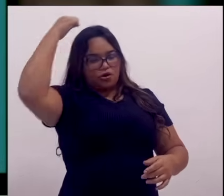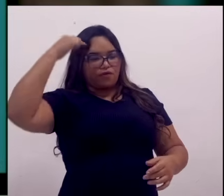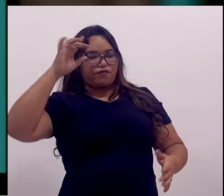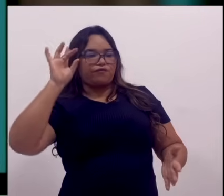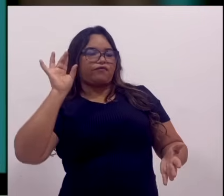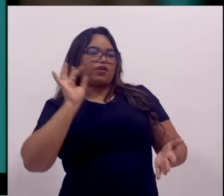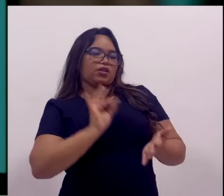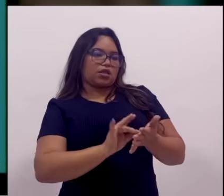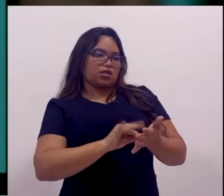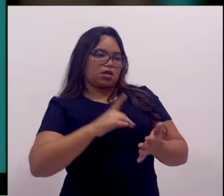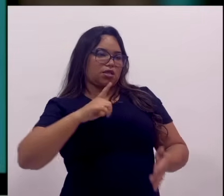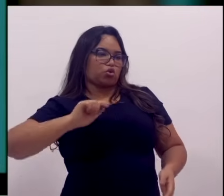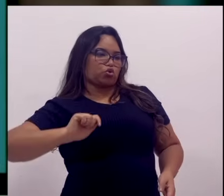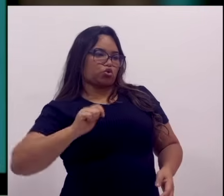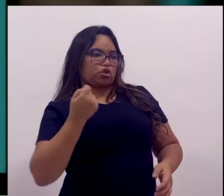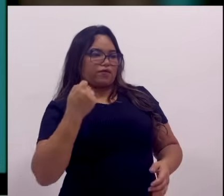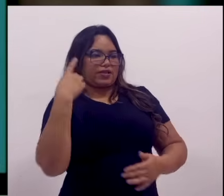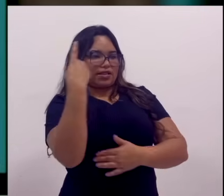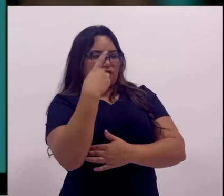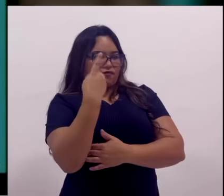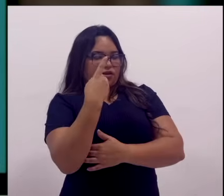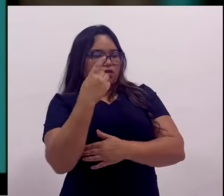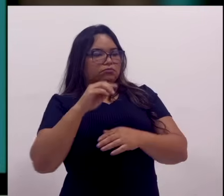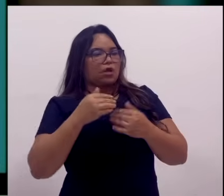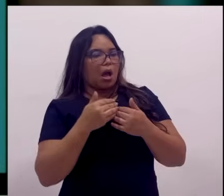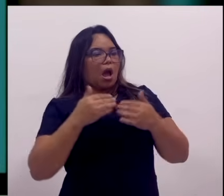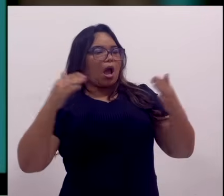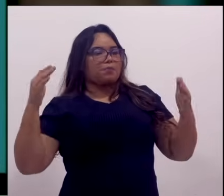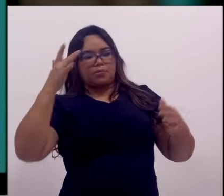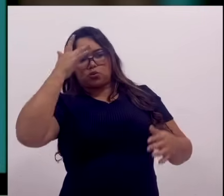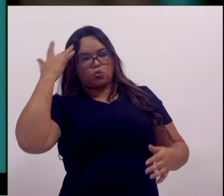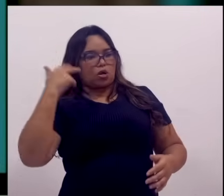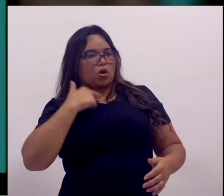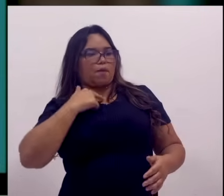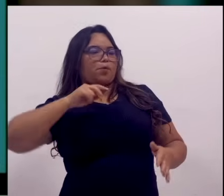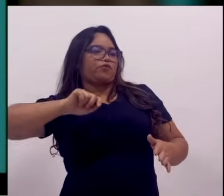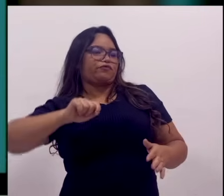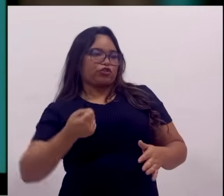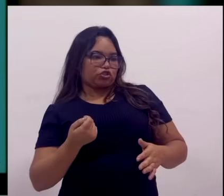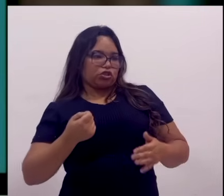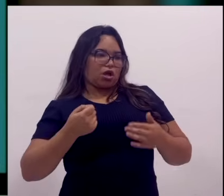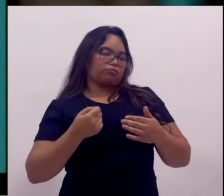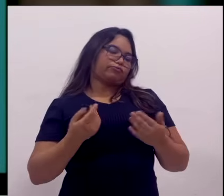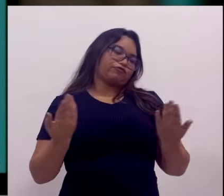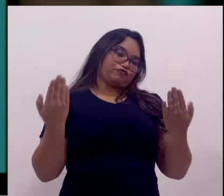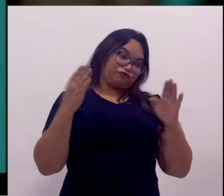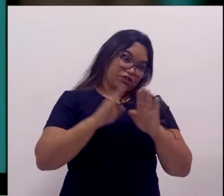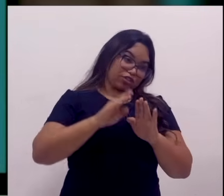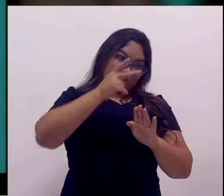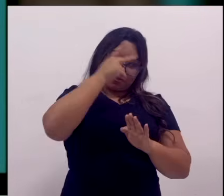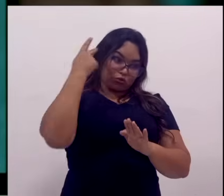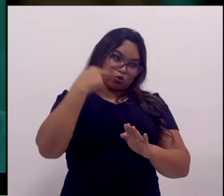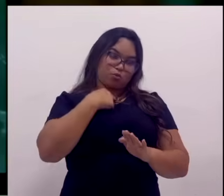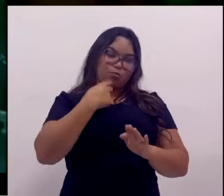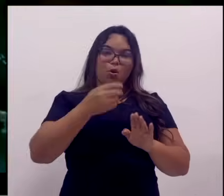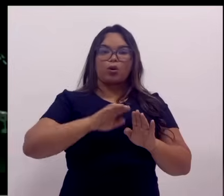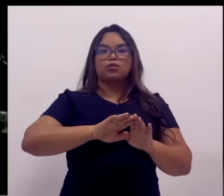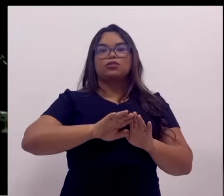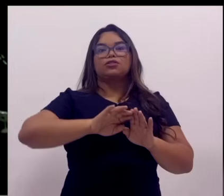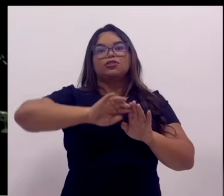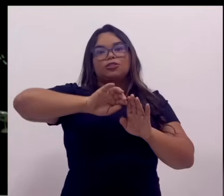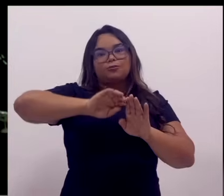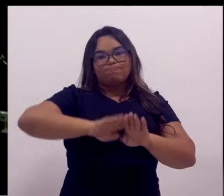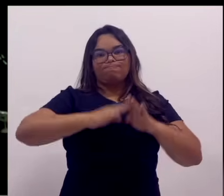que tem a chave de Davi, que abre e ninguém fecha, e fecha e ninguém abre. Este é um conceito